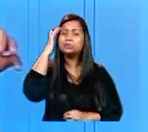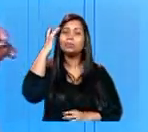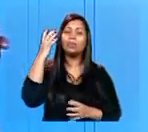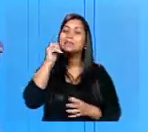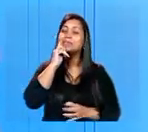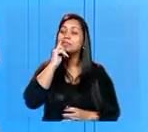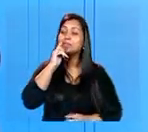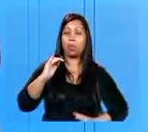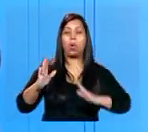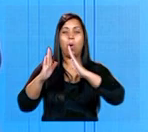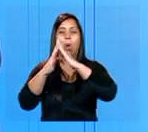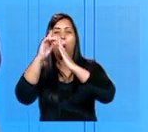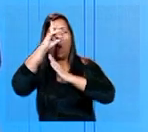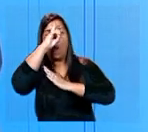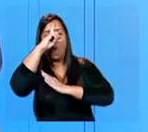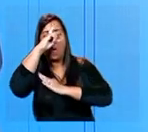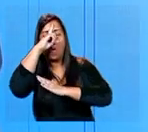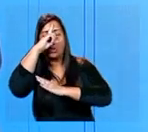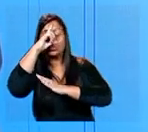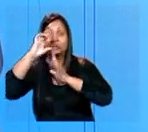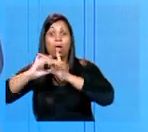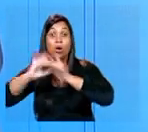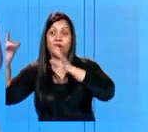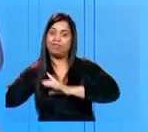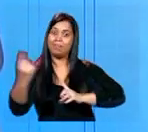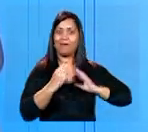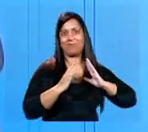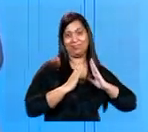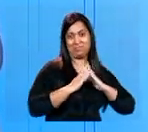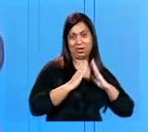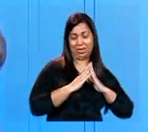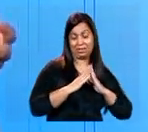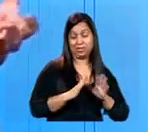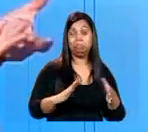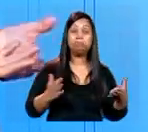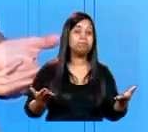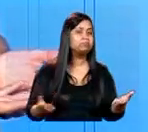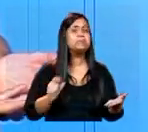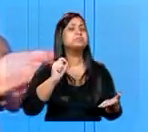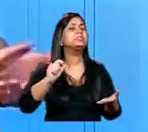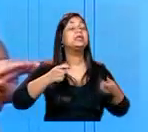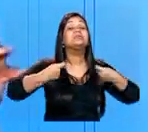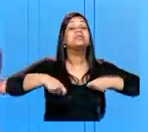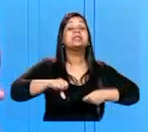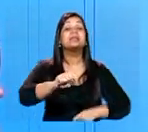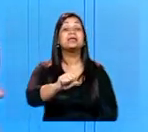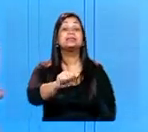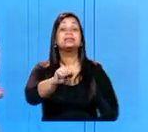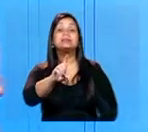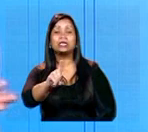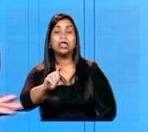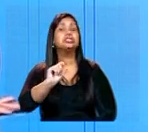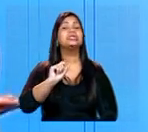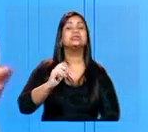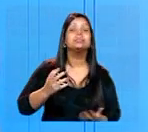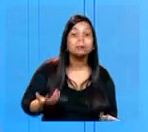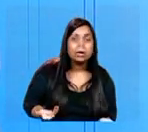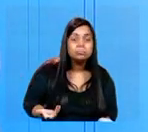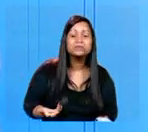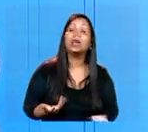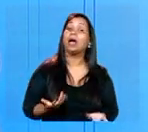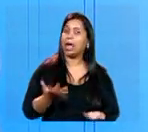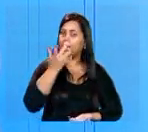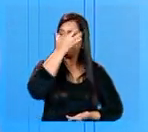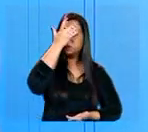receber a alta hospitalar o mais rápido possível, tá? Quem precisa do SAD? Quem precisa ser atendido em casa?